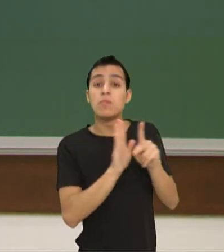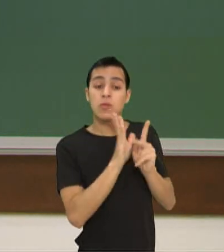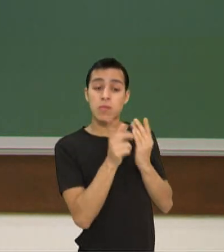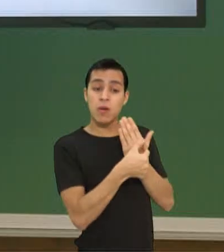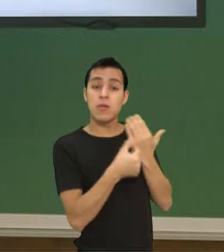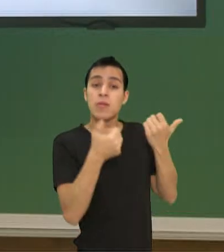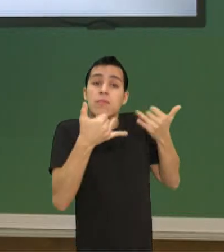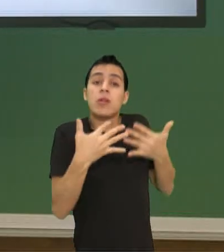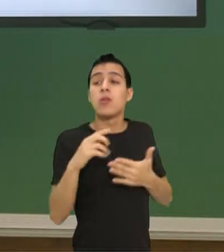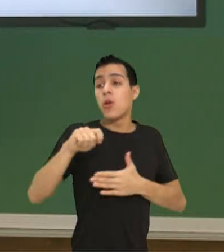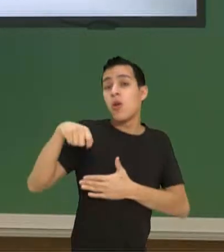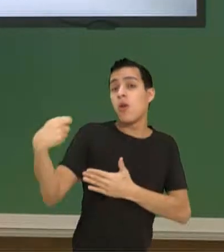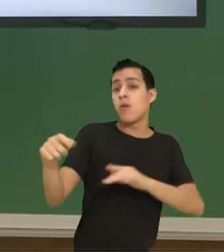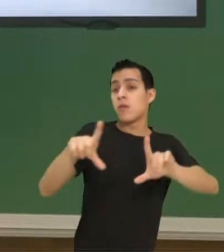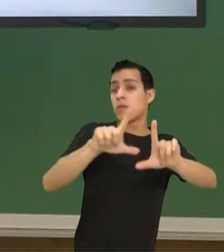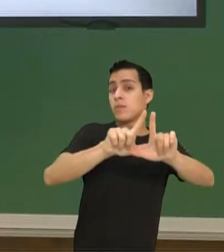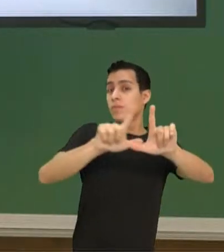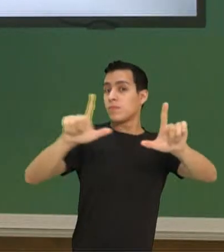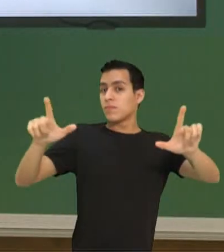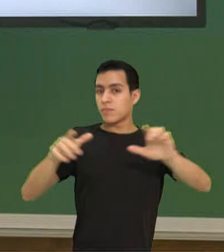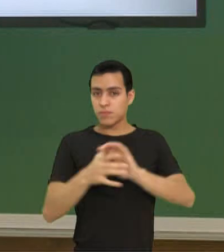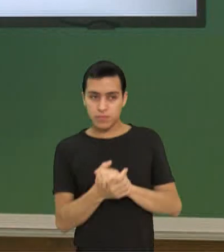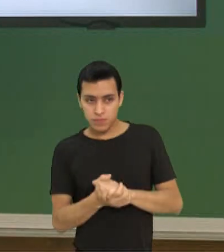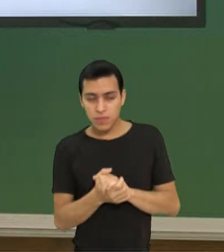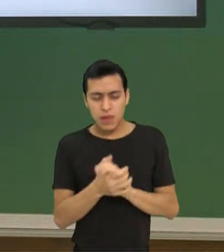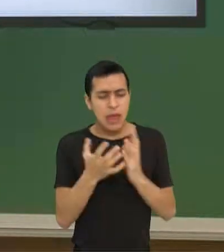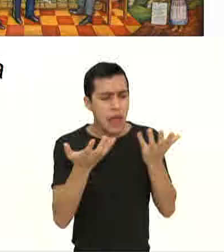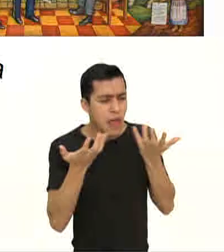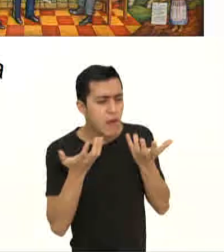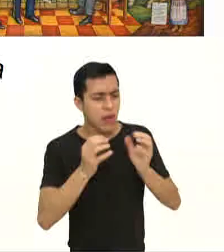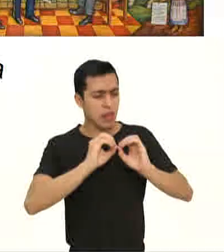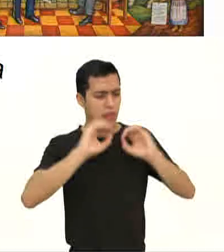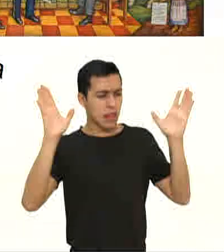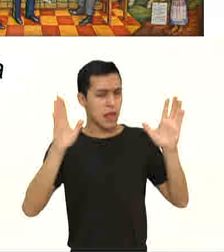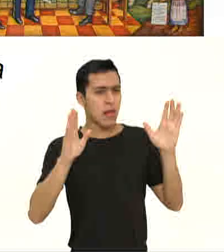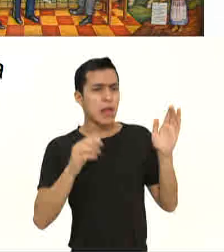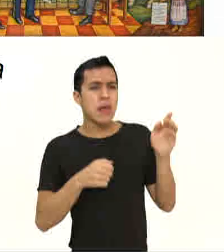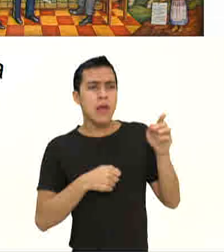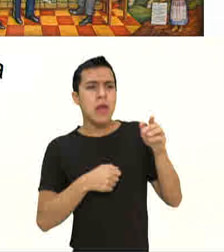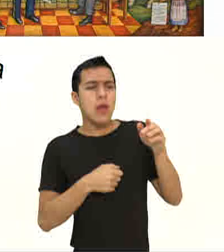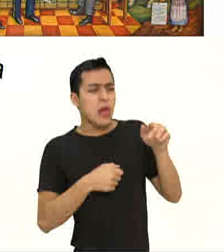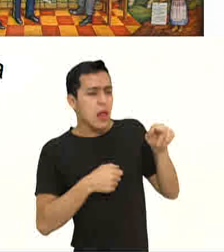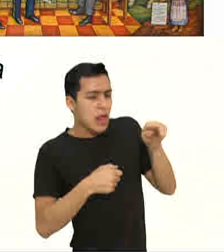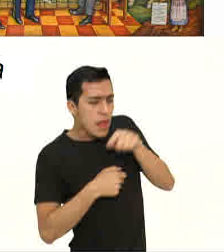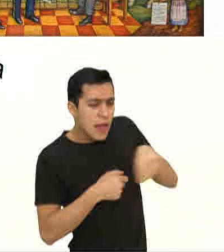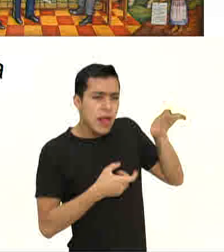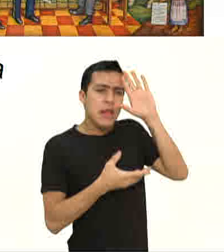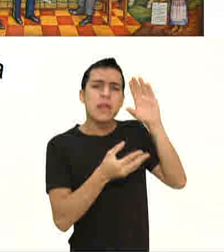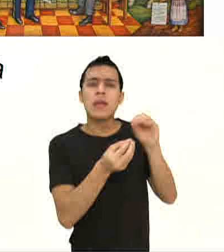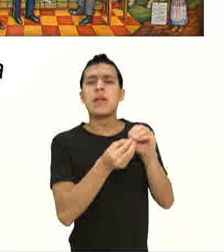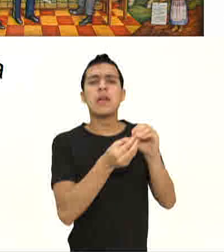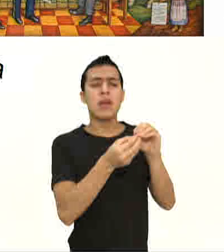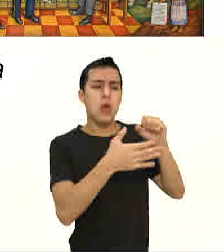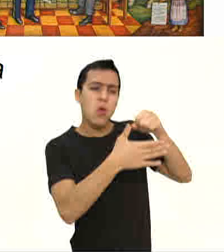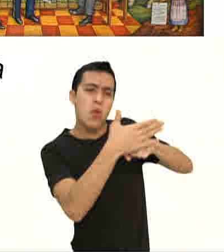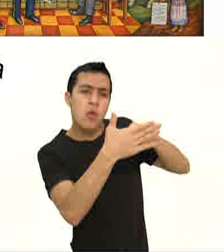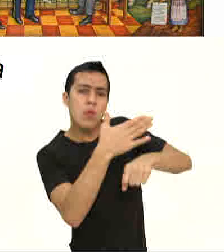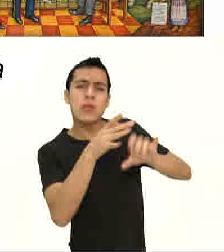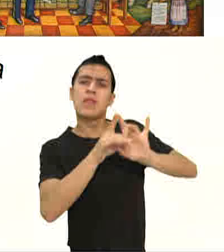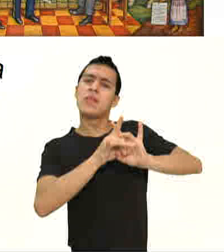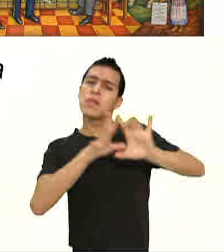falou. Presta atenção no que ele diz. Eu queria deixar claro como Hidalgo e Morelos entendiam a luta libertária. O